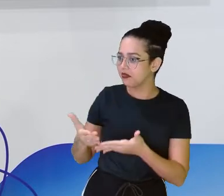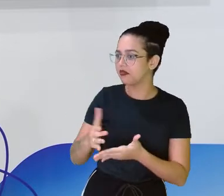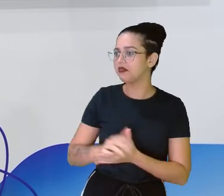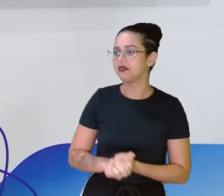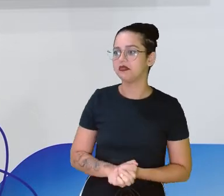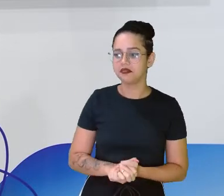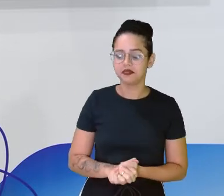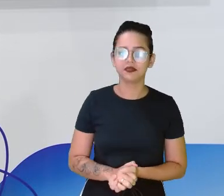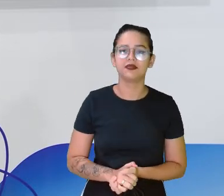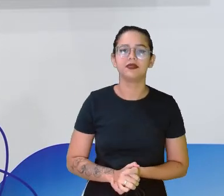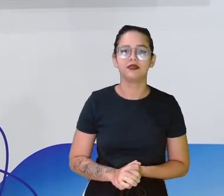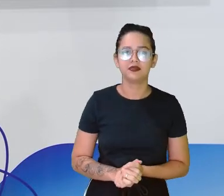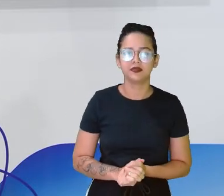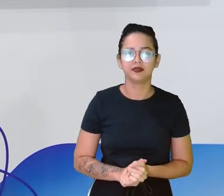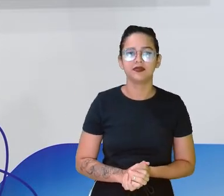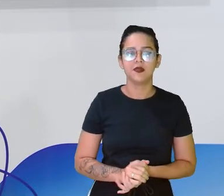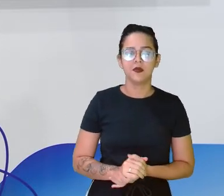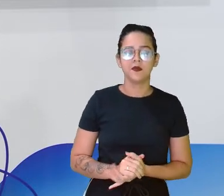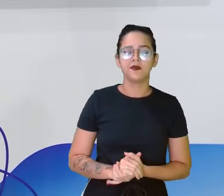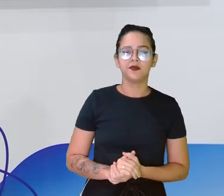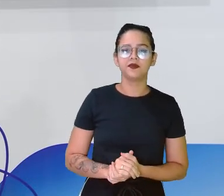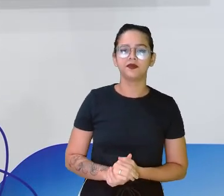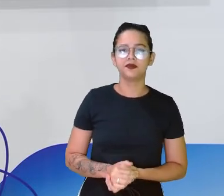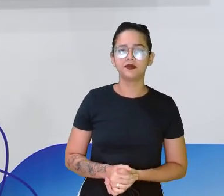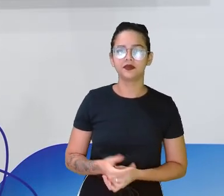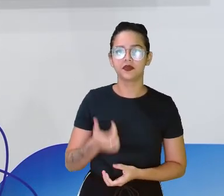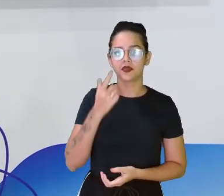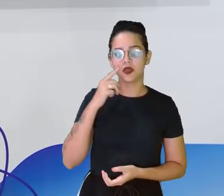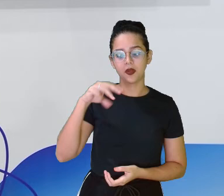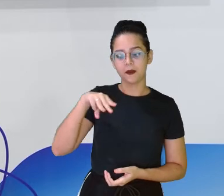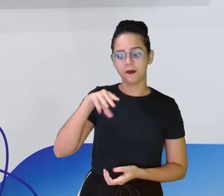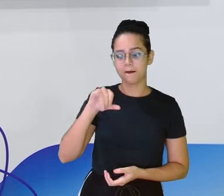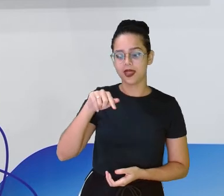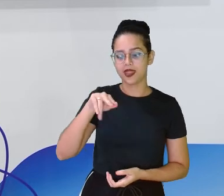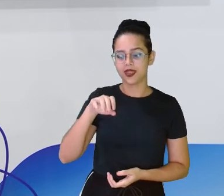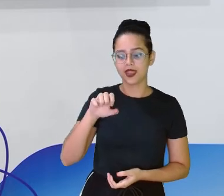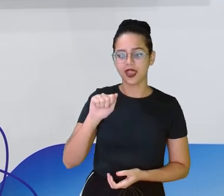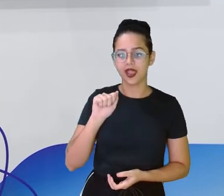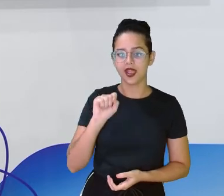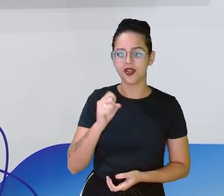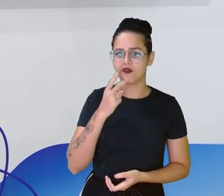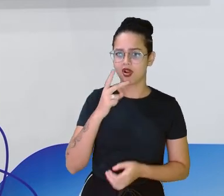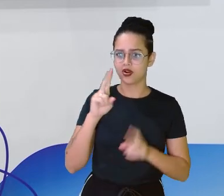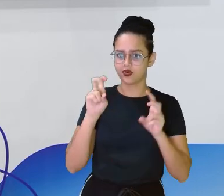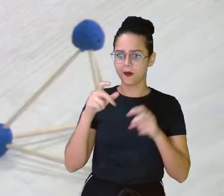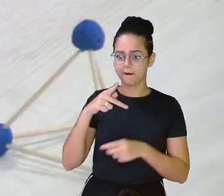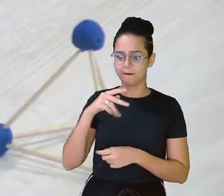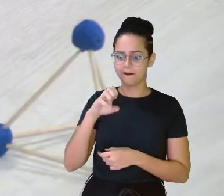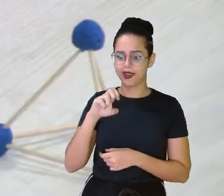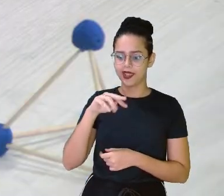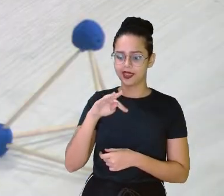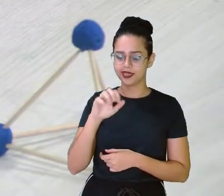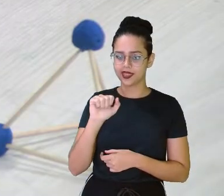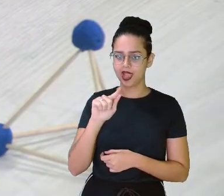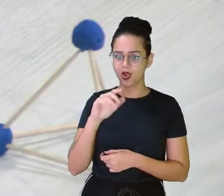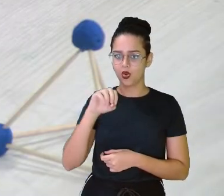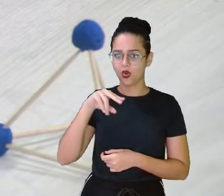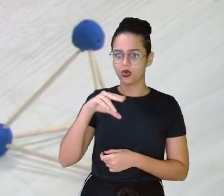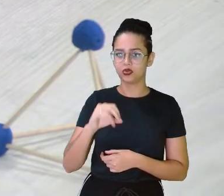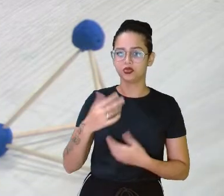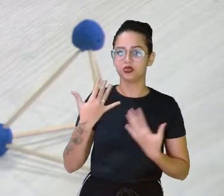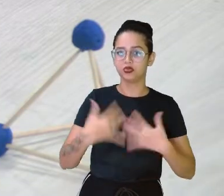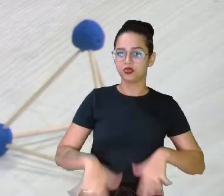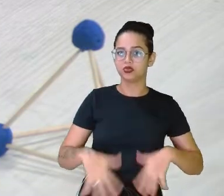hein? Olha aí. Olha Miqueias falando do pentágono. Foi aquela pirâmide, né, Miqueias?